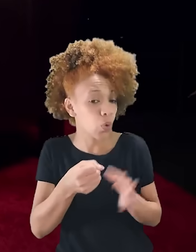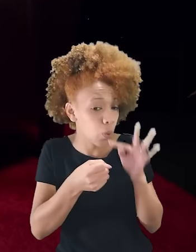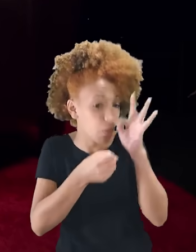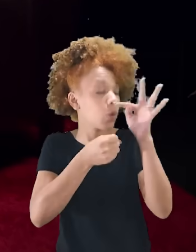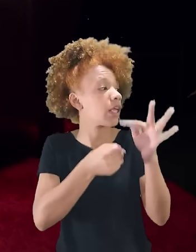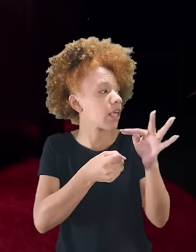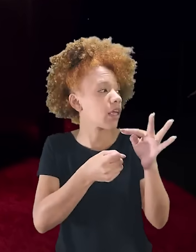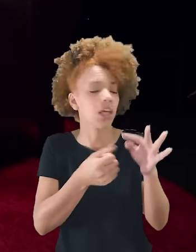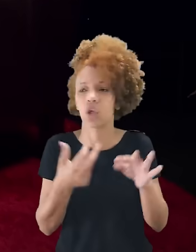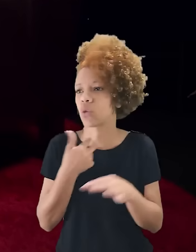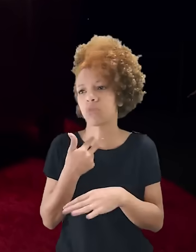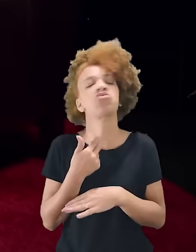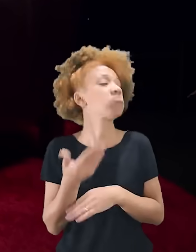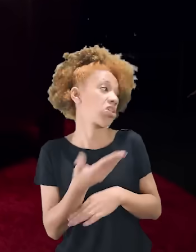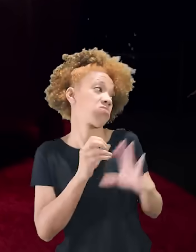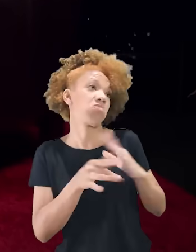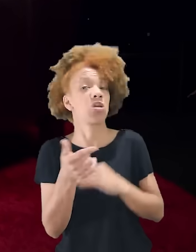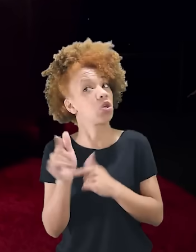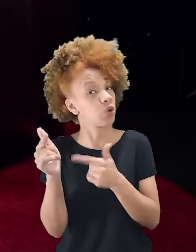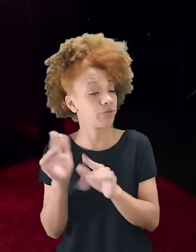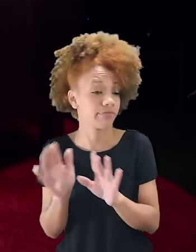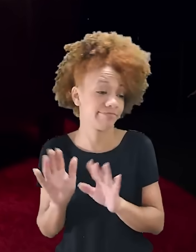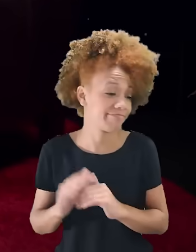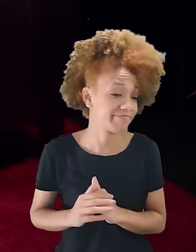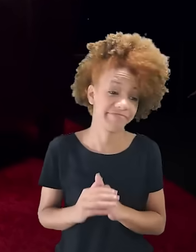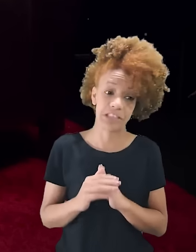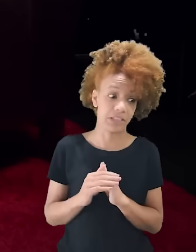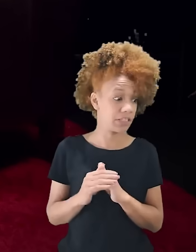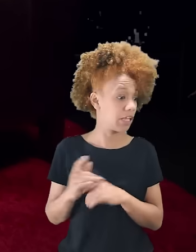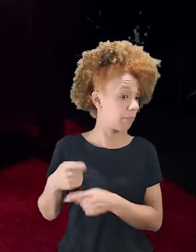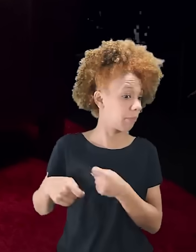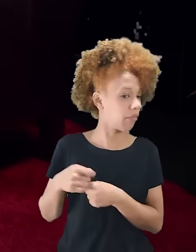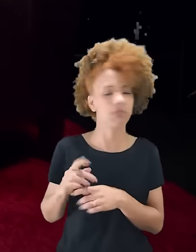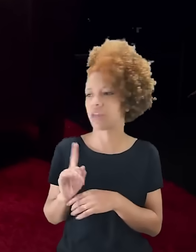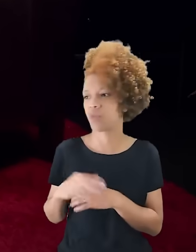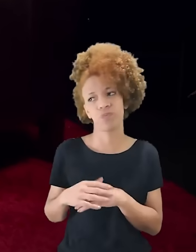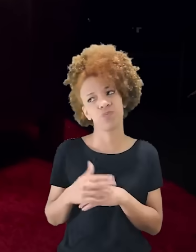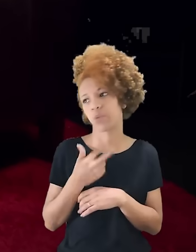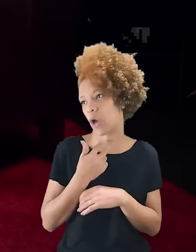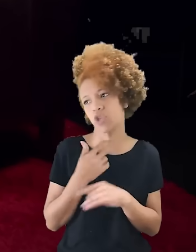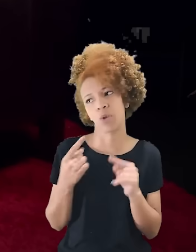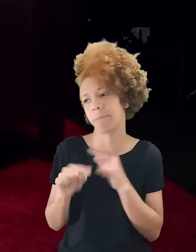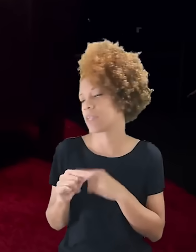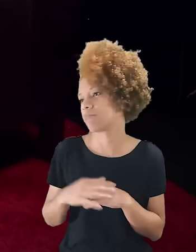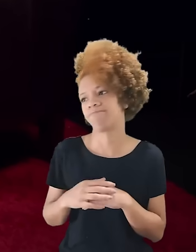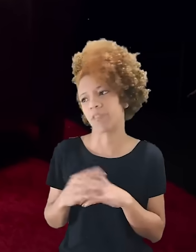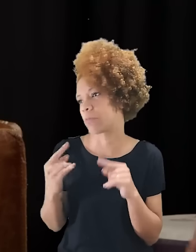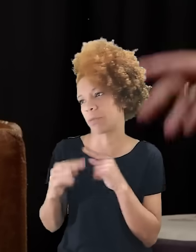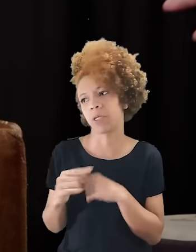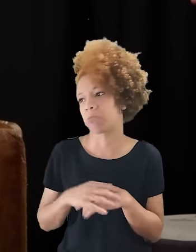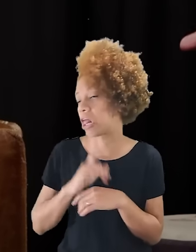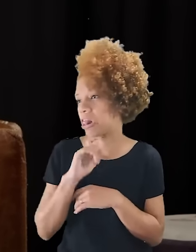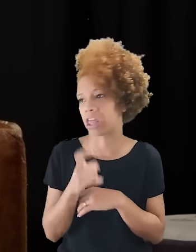deixaram nem chegar ISO que a GL eu conhece ele nas out tem outras emissoras aí que não os cara os cara burla Não não deixa entrar não